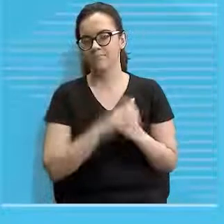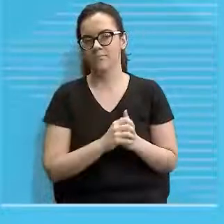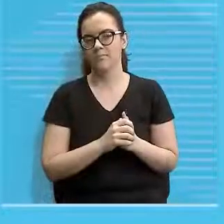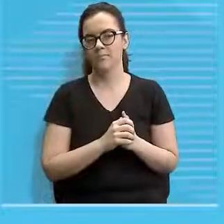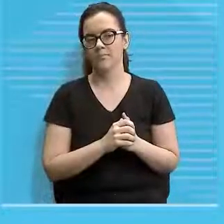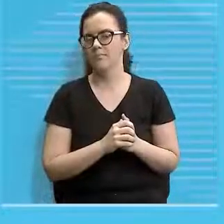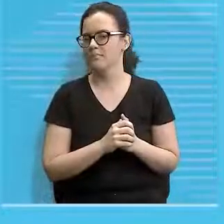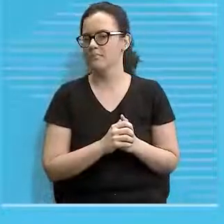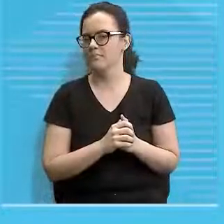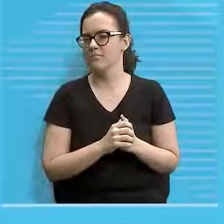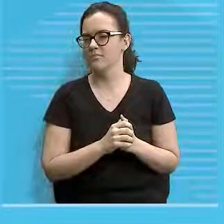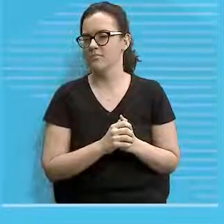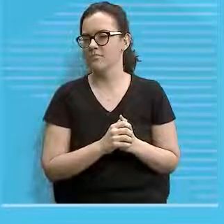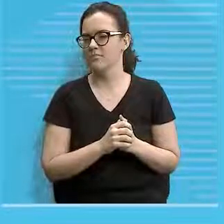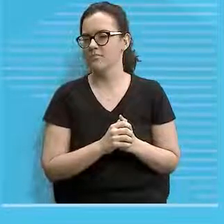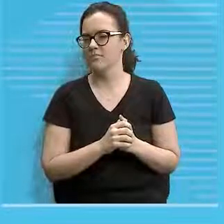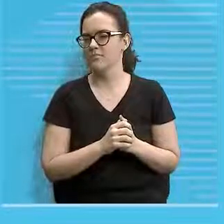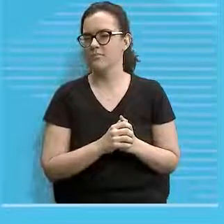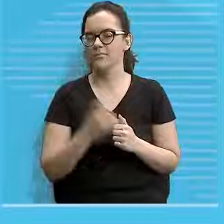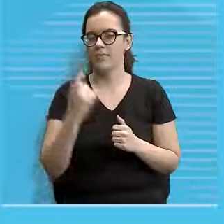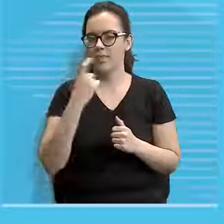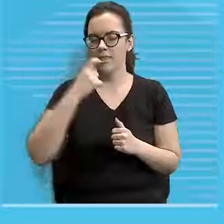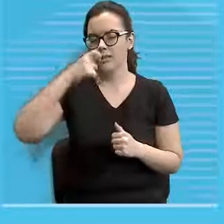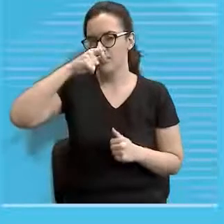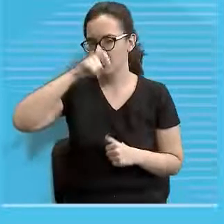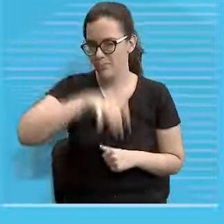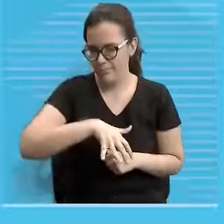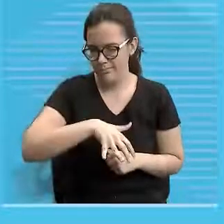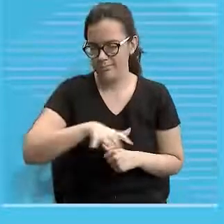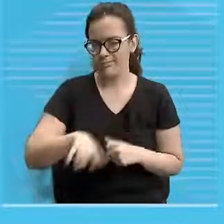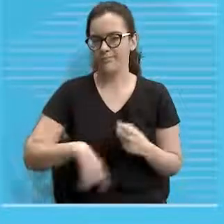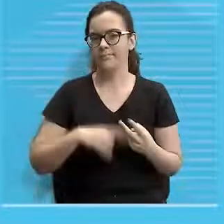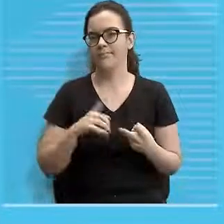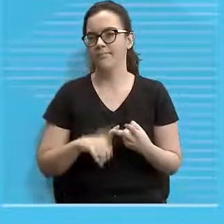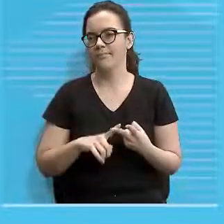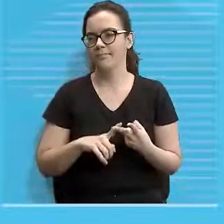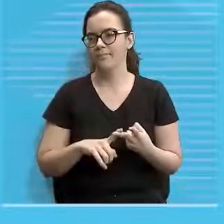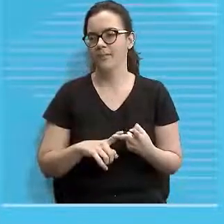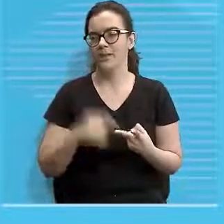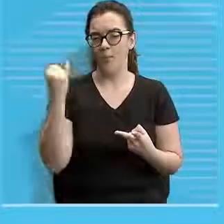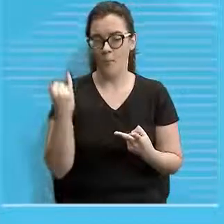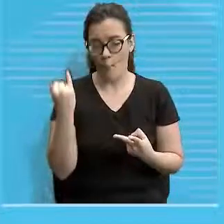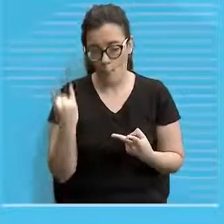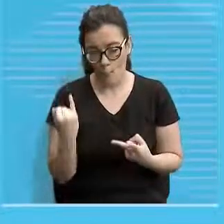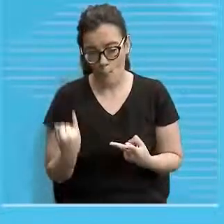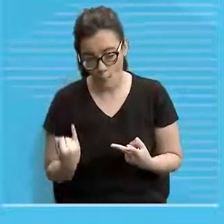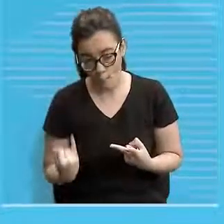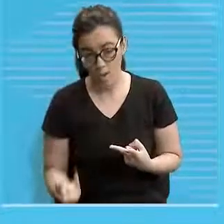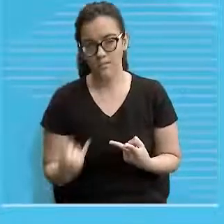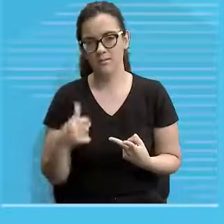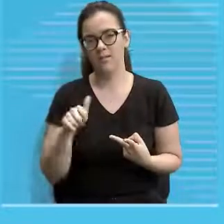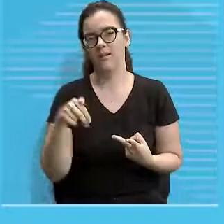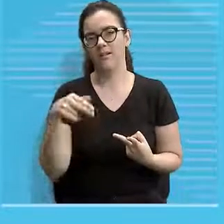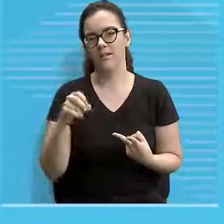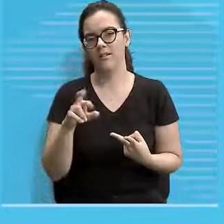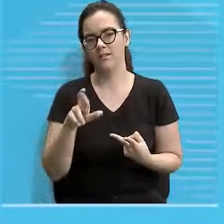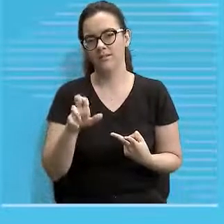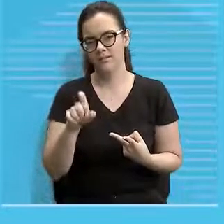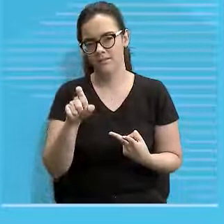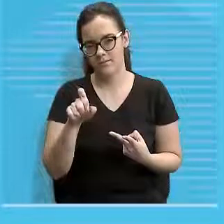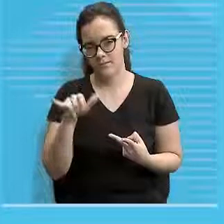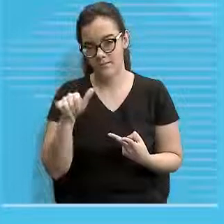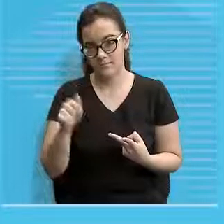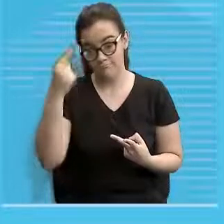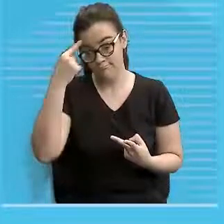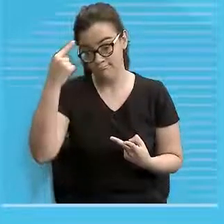tem bulimia, a gente tem distorção de imagem. Nós temos, né, principalmente as mulheres